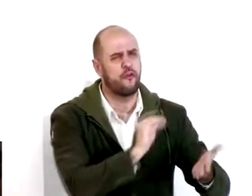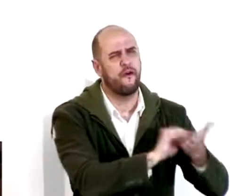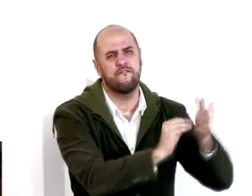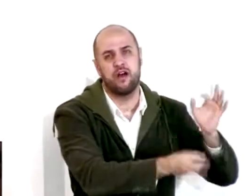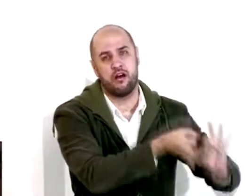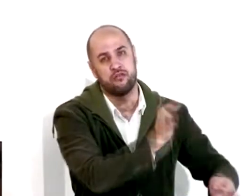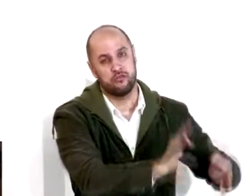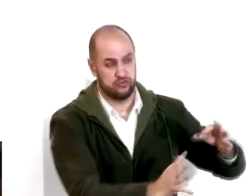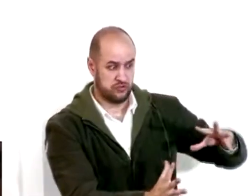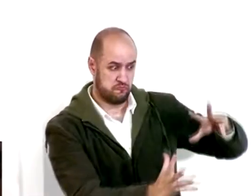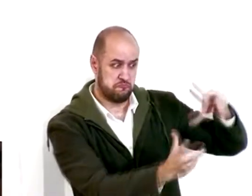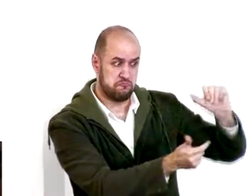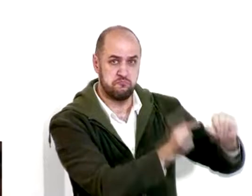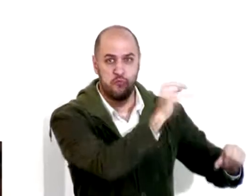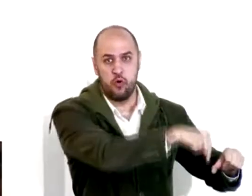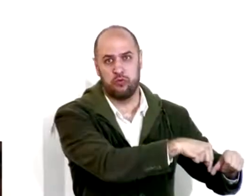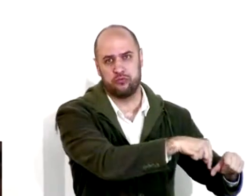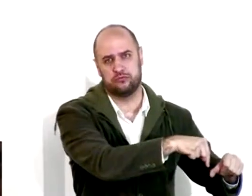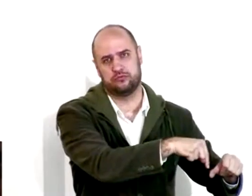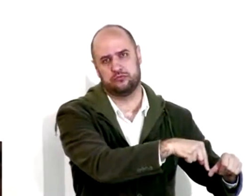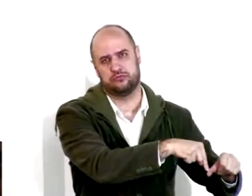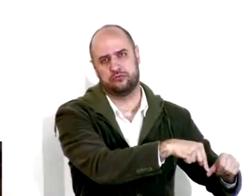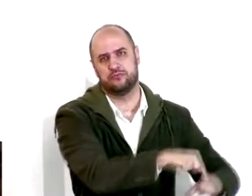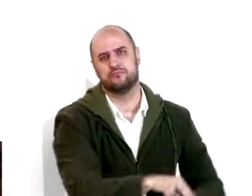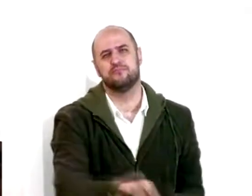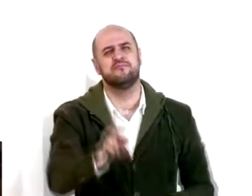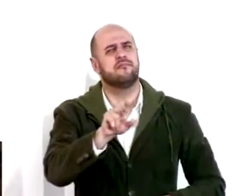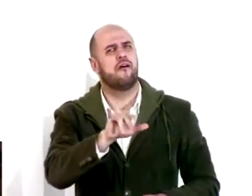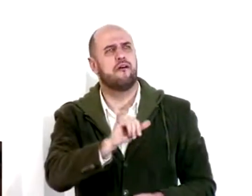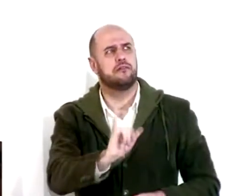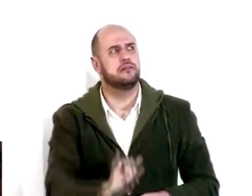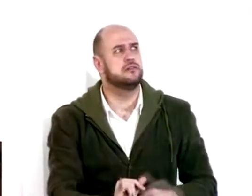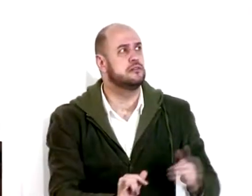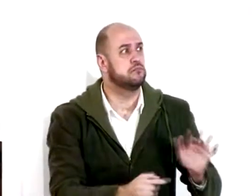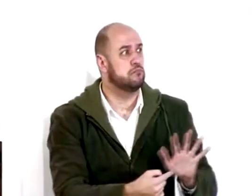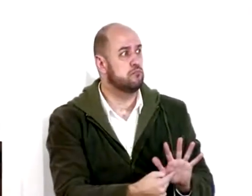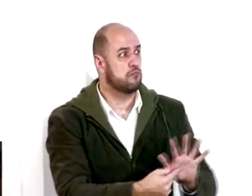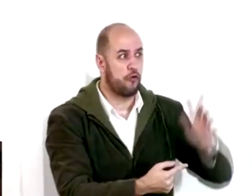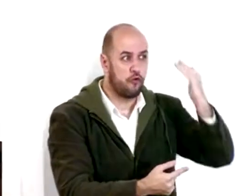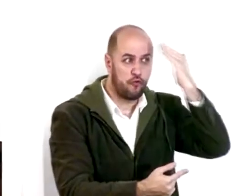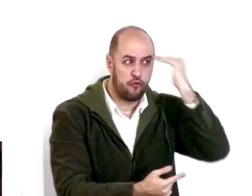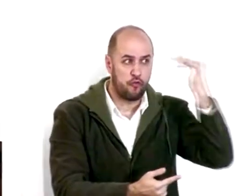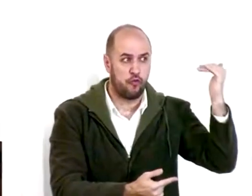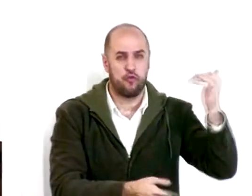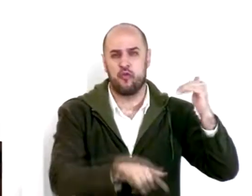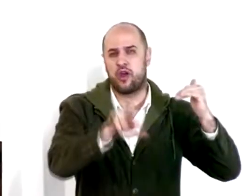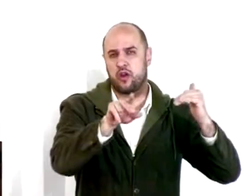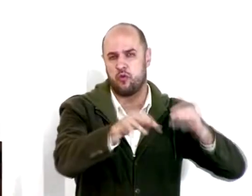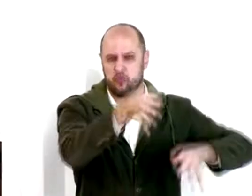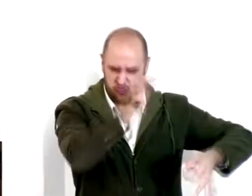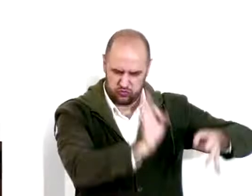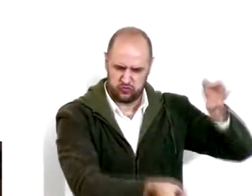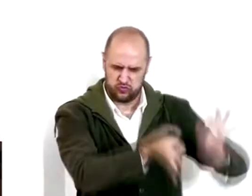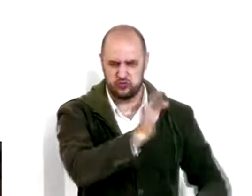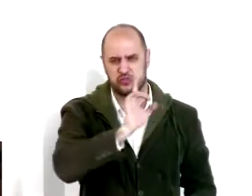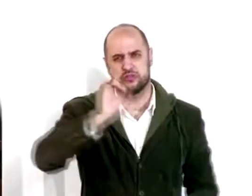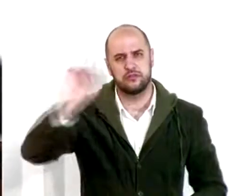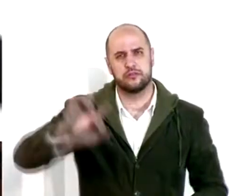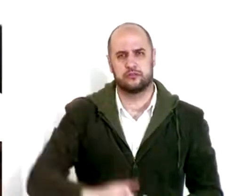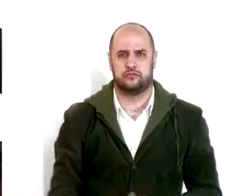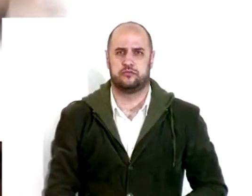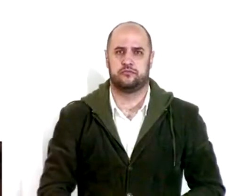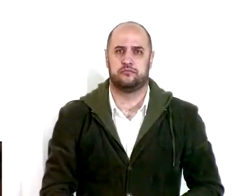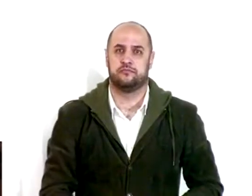face da terra, como se talvez a prosperidade fosse um sinal do julgamento de Deus, pois quão